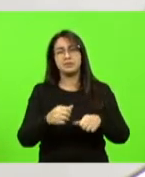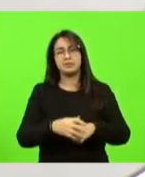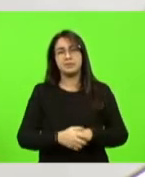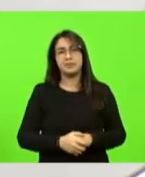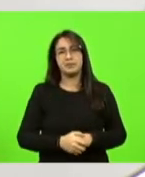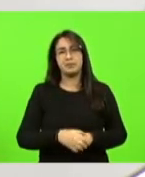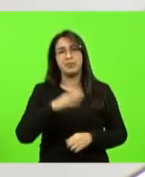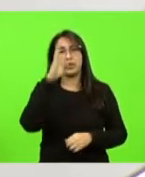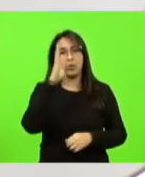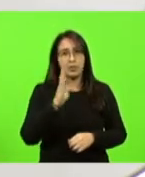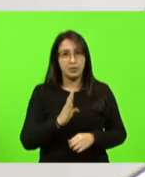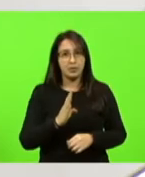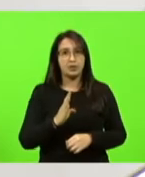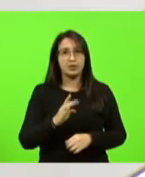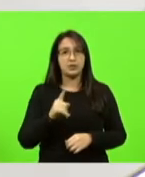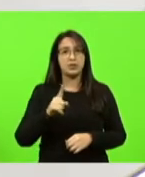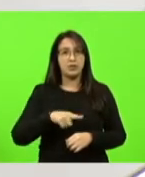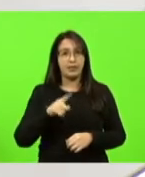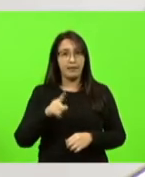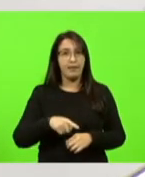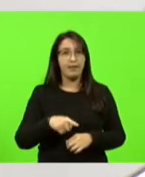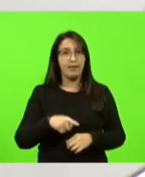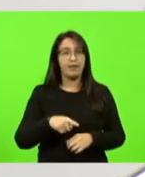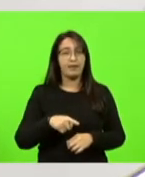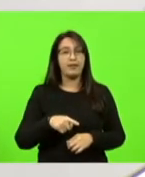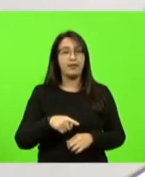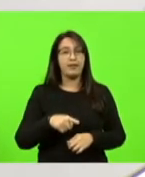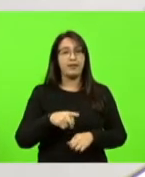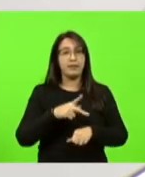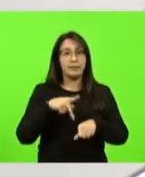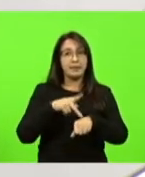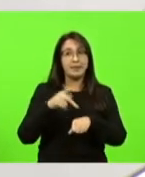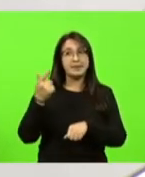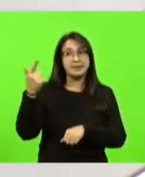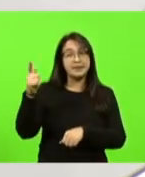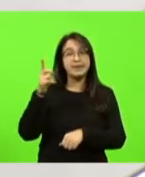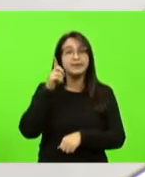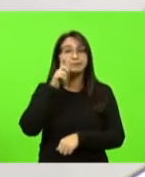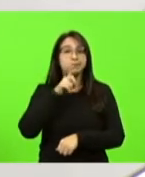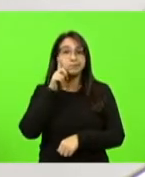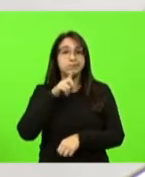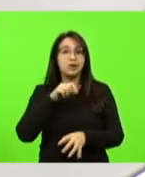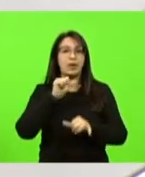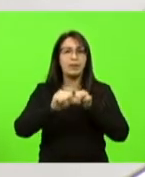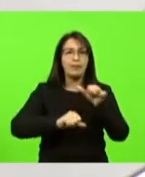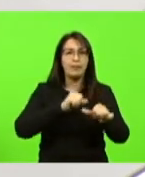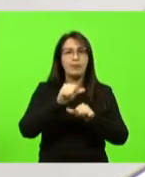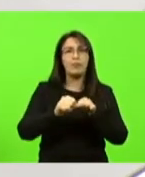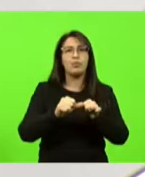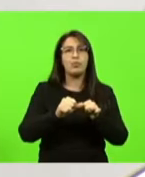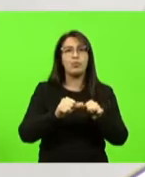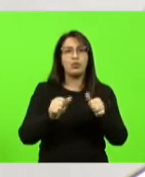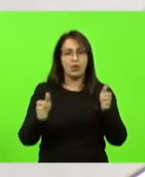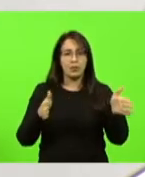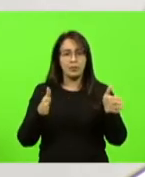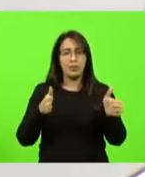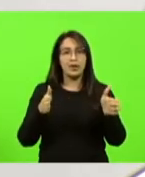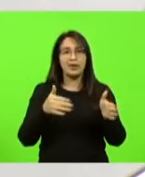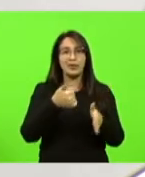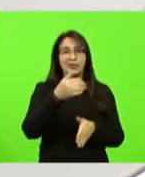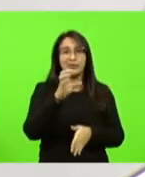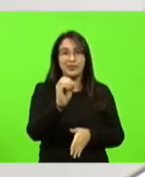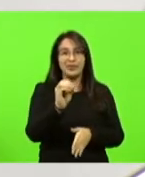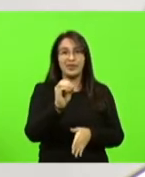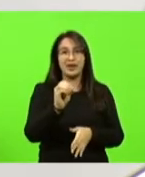Brasil e talvez por isso aquele país seja os Estados Unidos. Lá eles mudam uma Constituição uma vez por década. Aqui